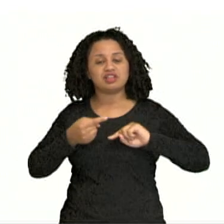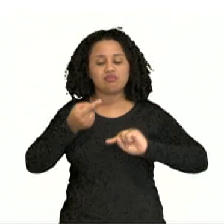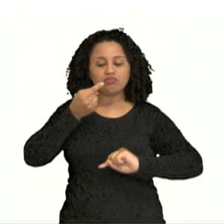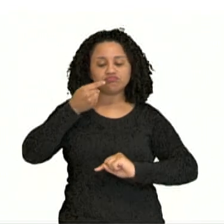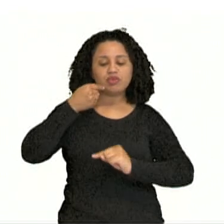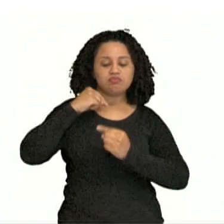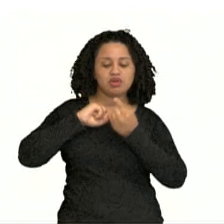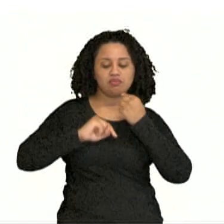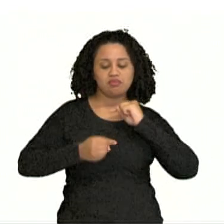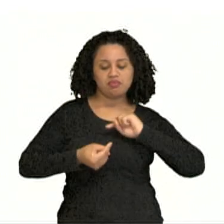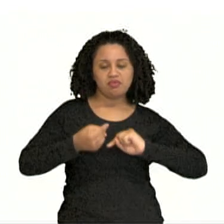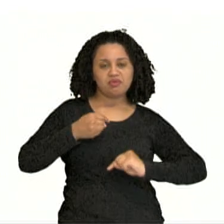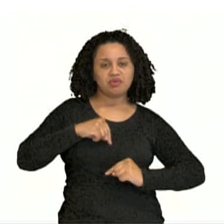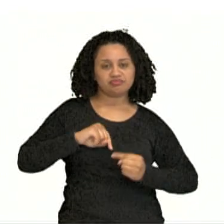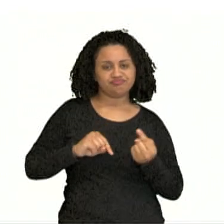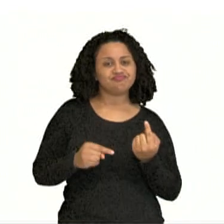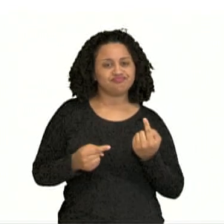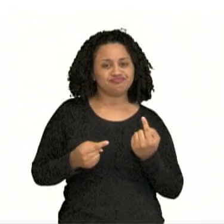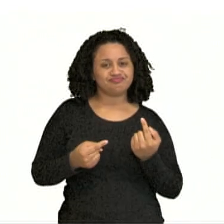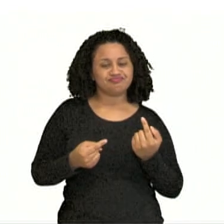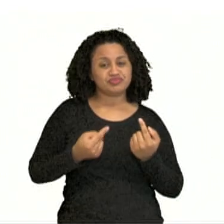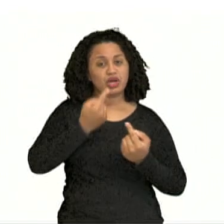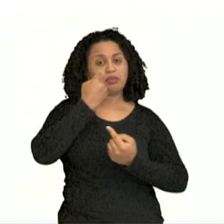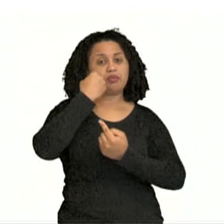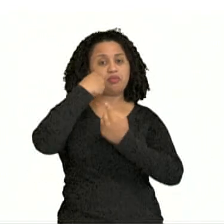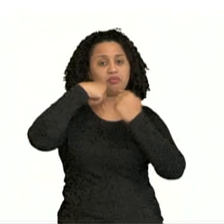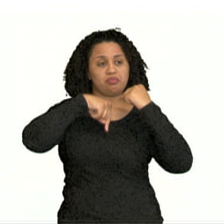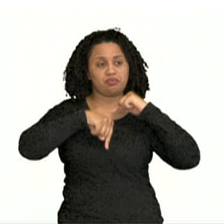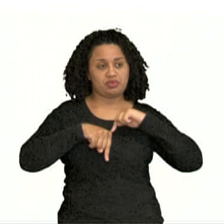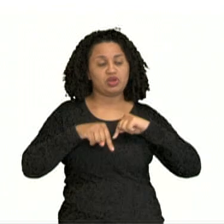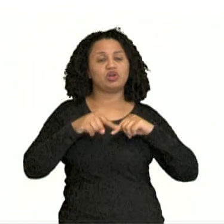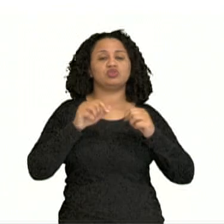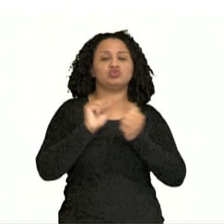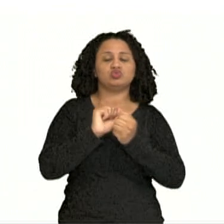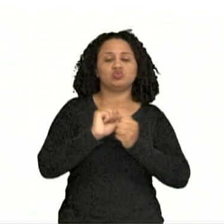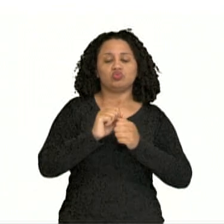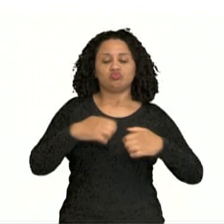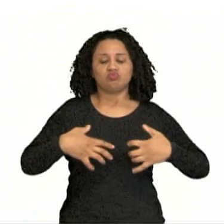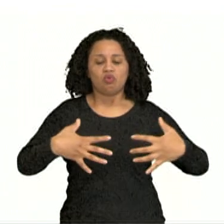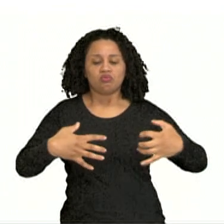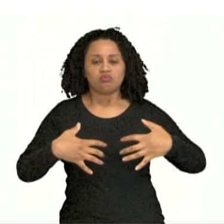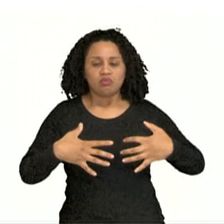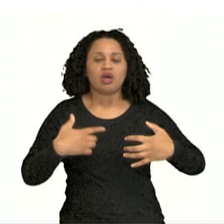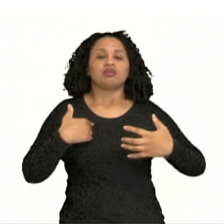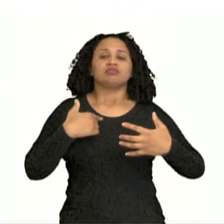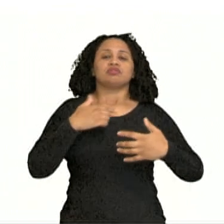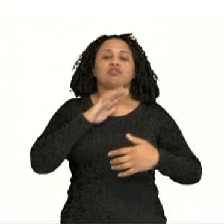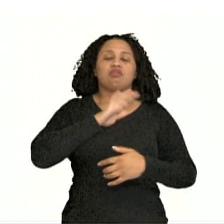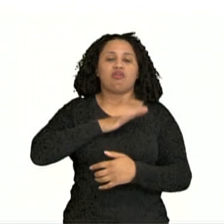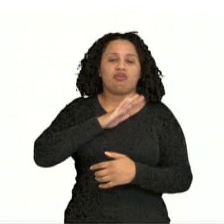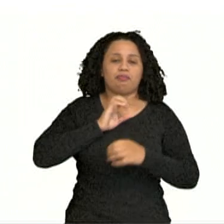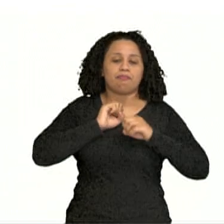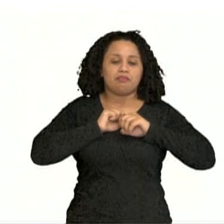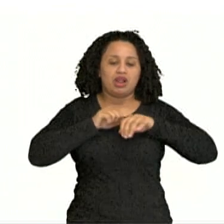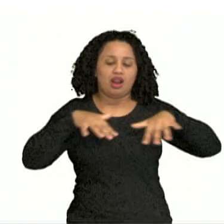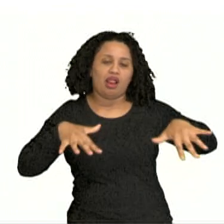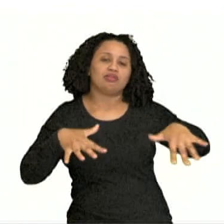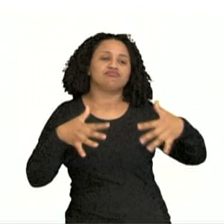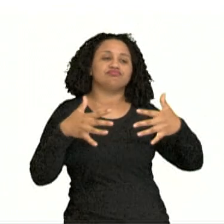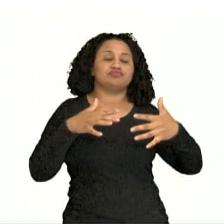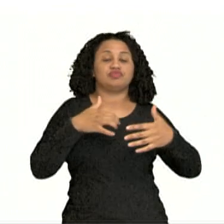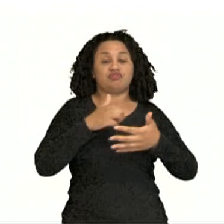digestório. Esse sistema digestório com outros, respiratório, cardiovascular e assim por